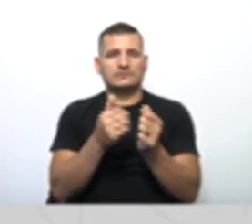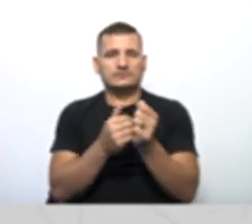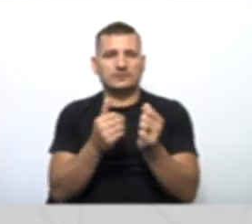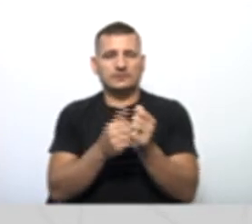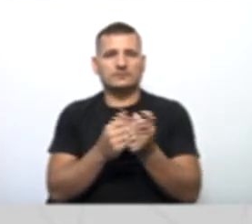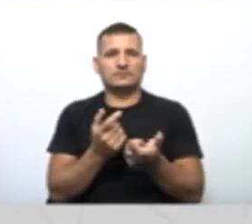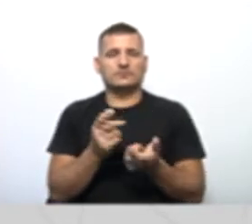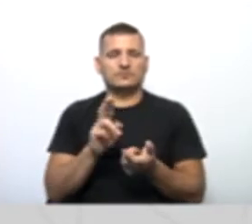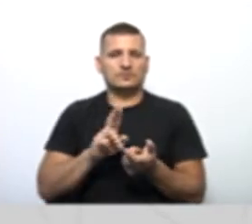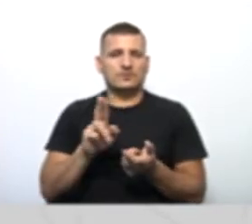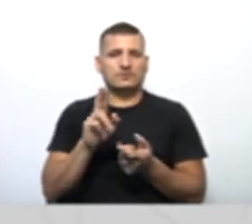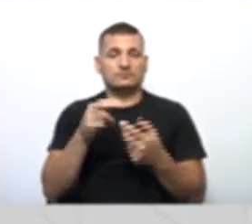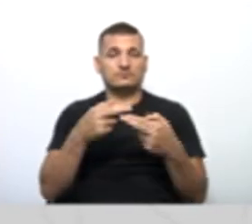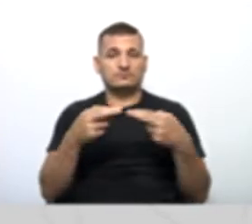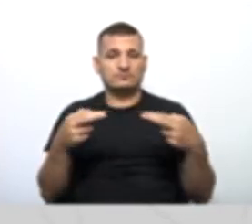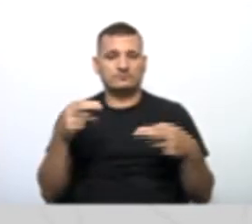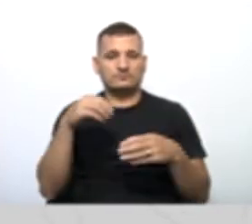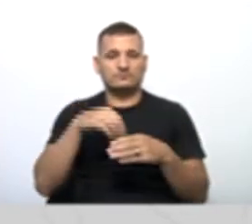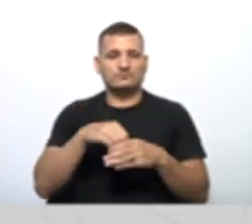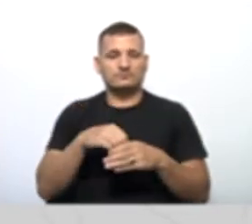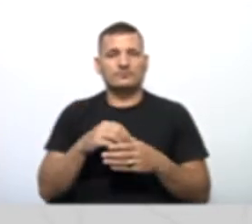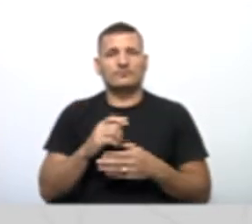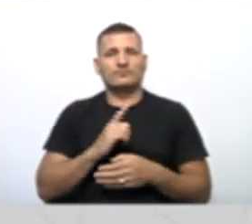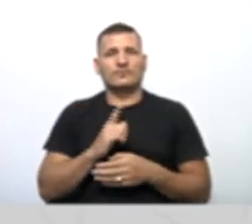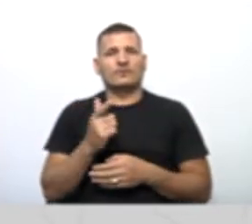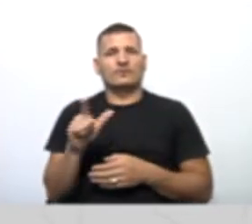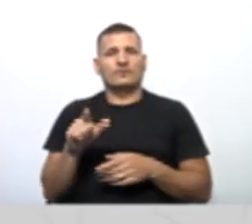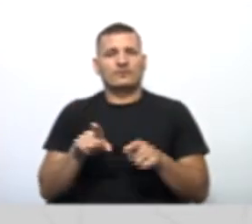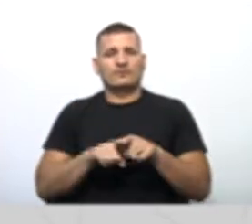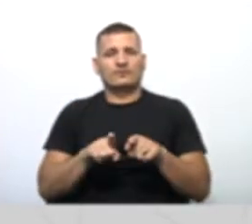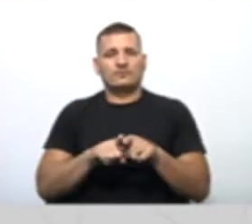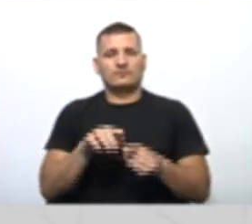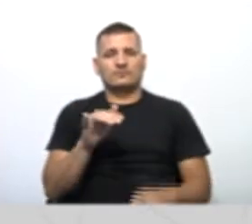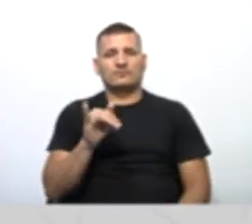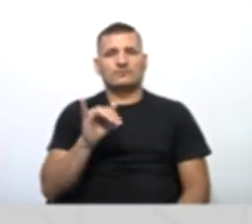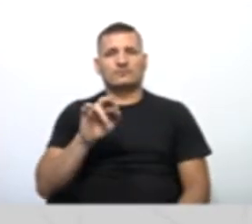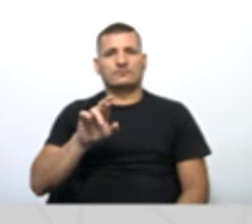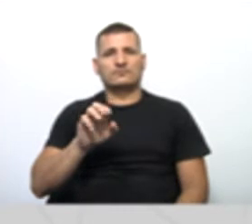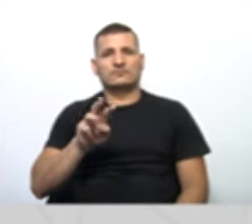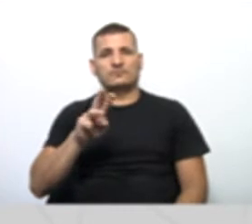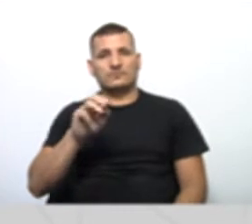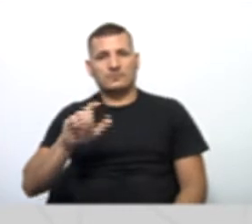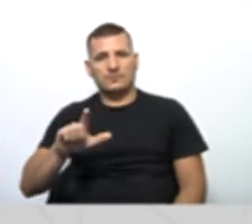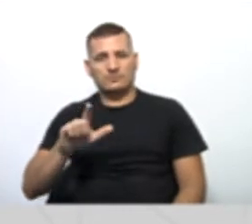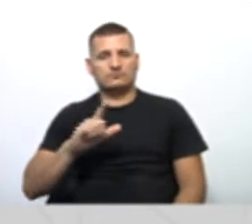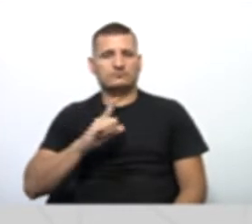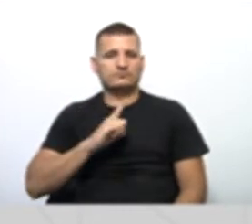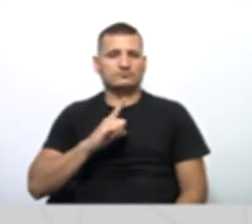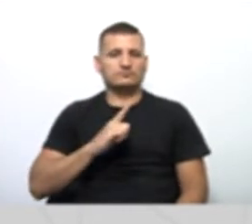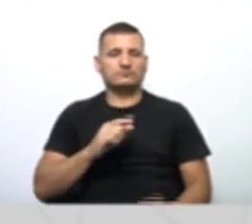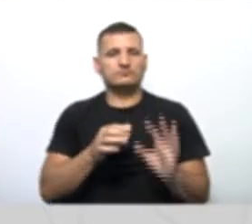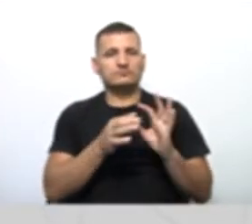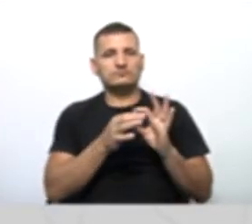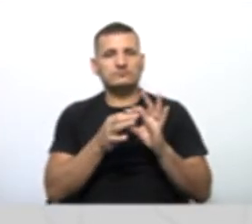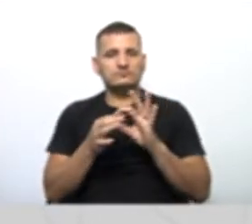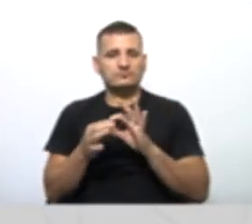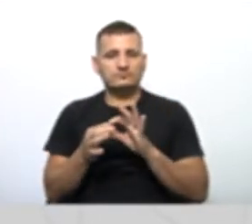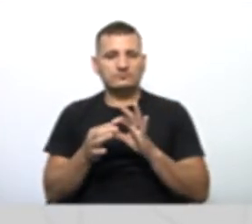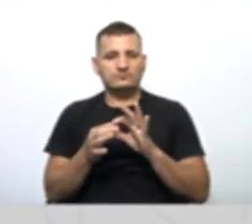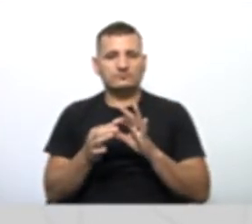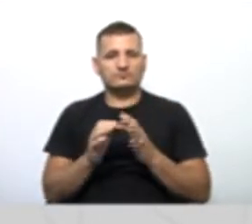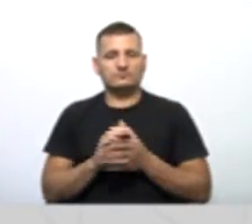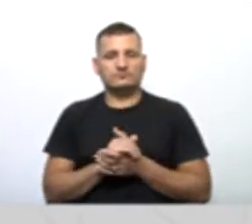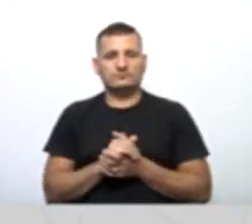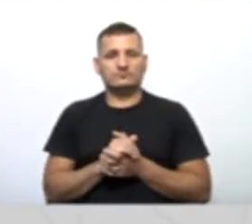rede. E nós temos um outro elemento que é o firewall, que aí já entra num contexto